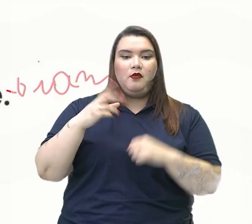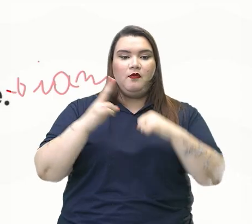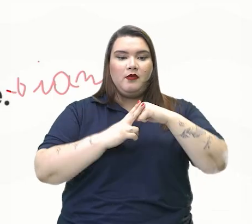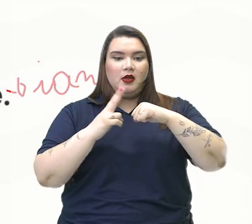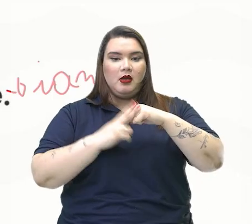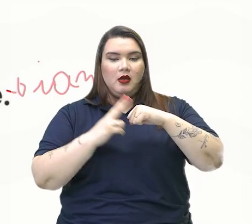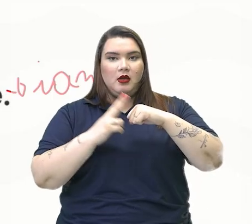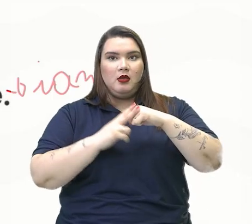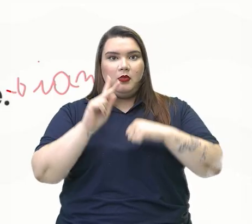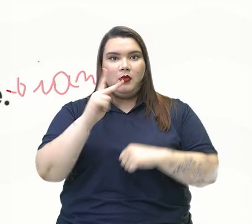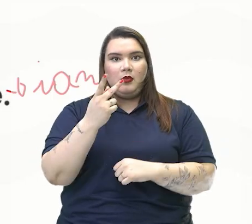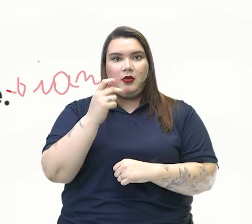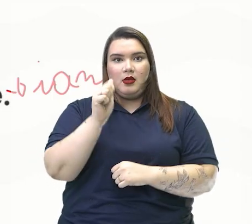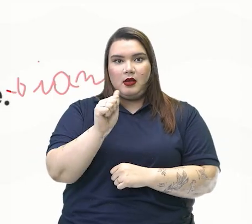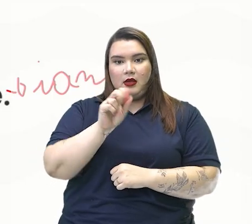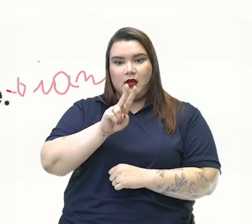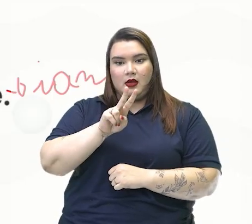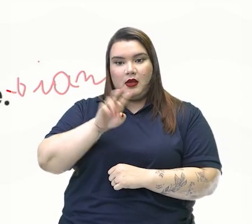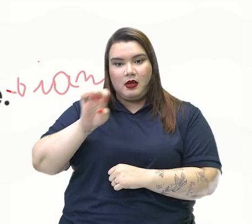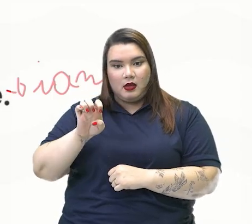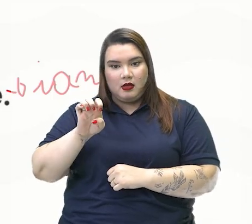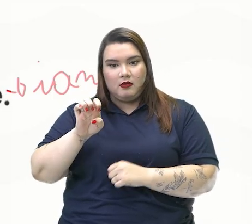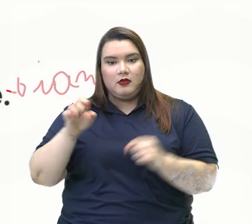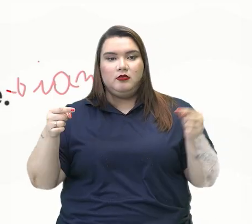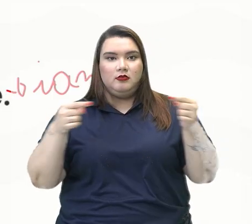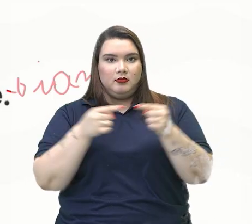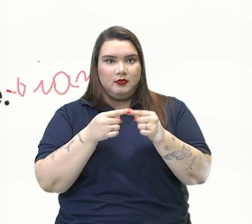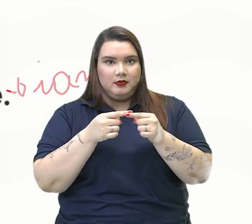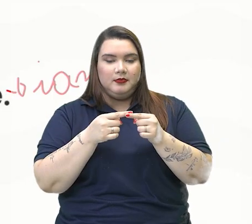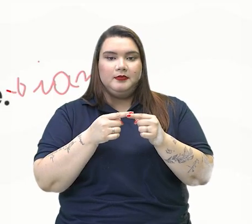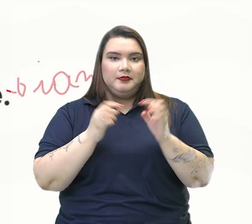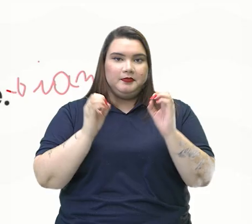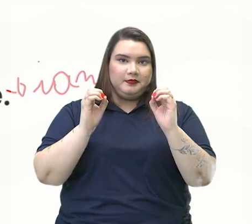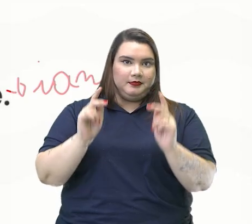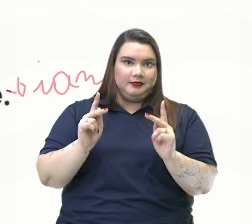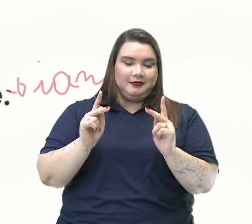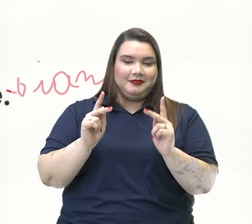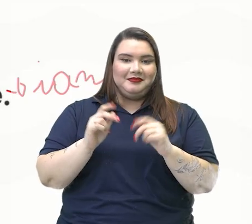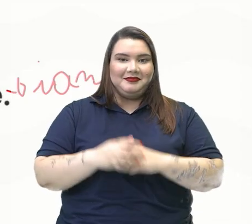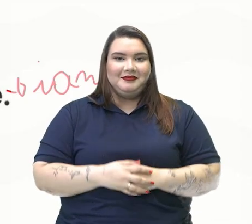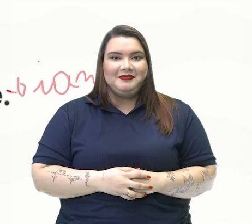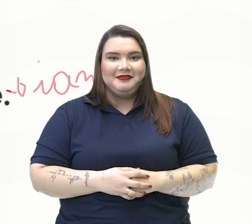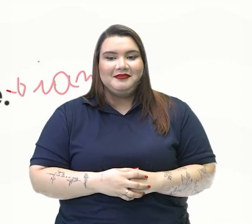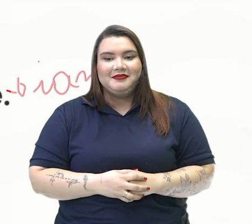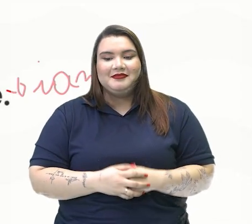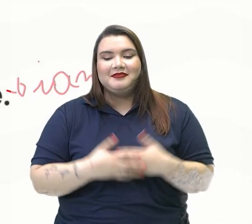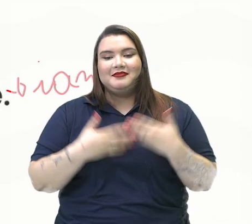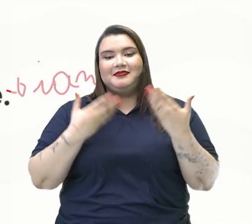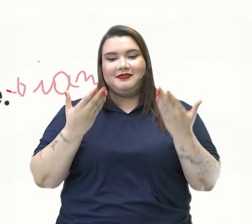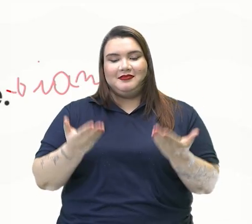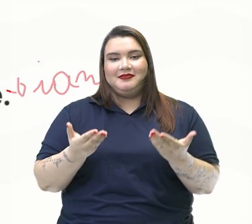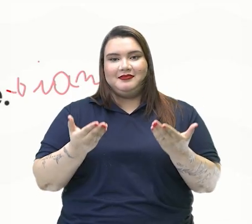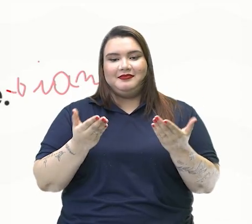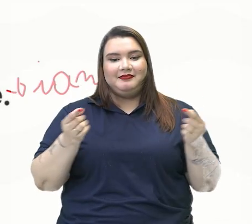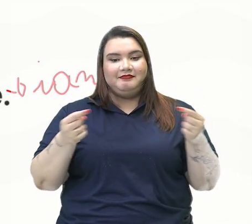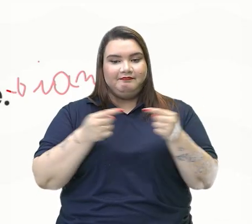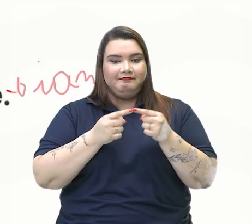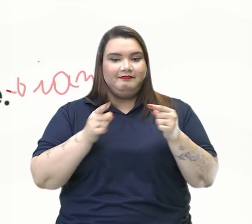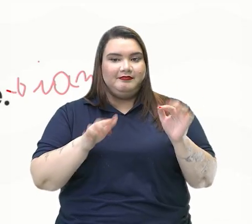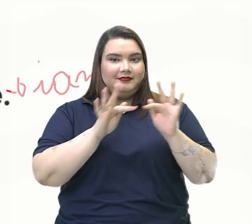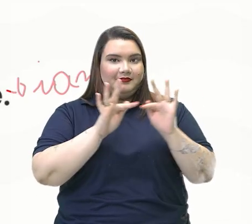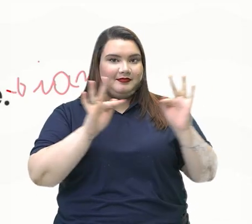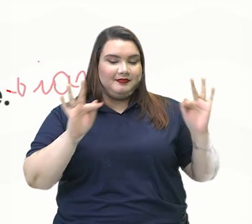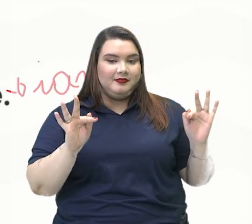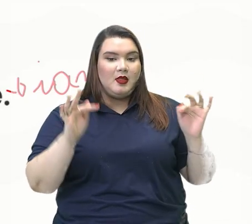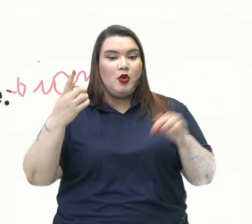presente. E aqui eu tenho had no passado. She said he had finished. Então,